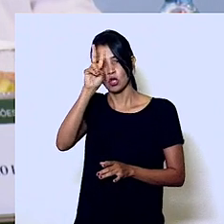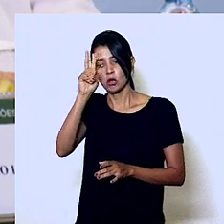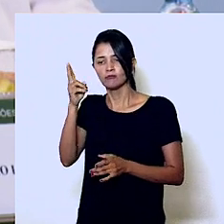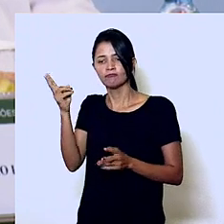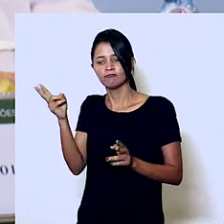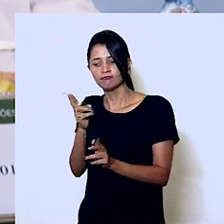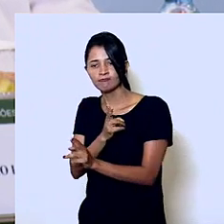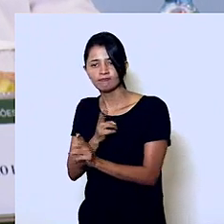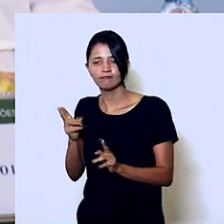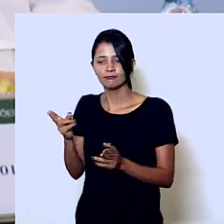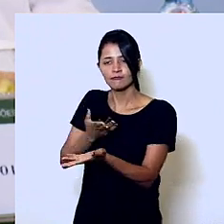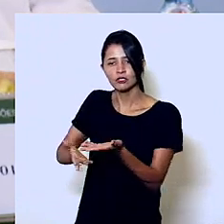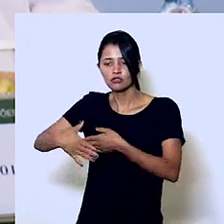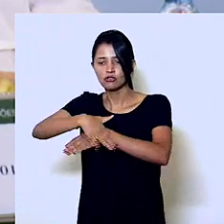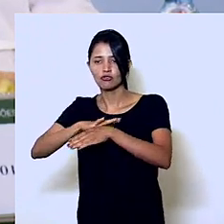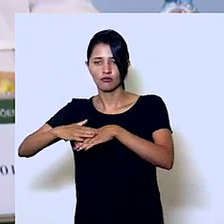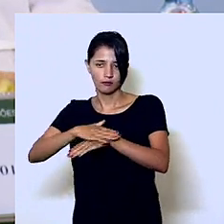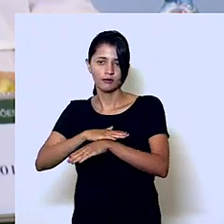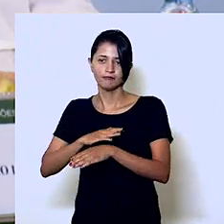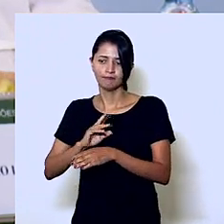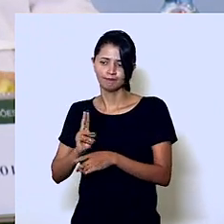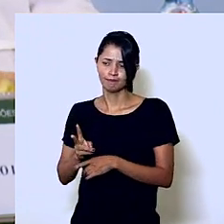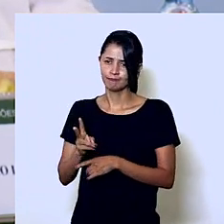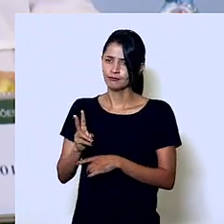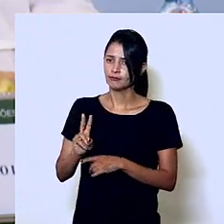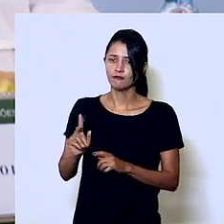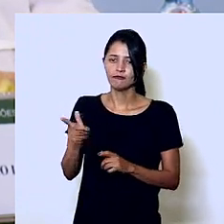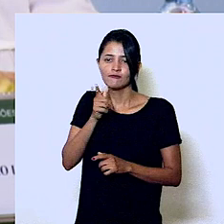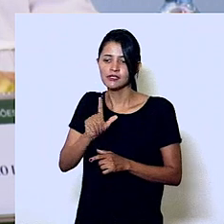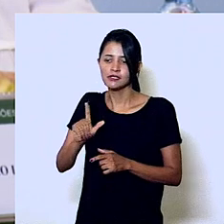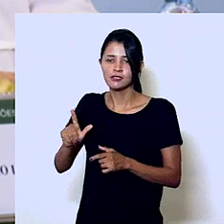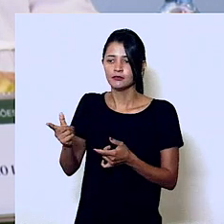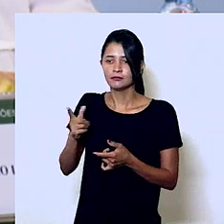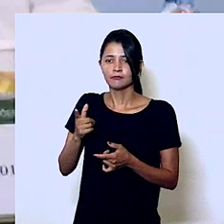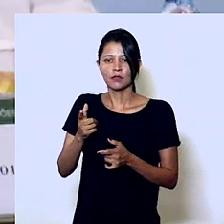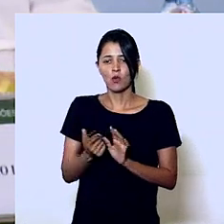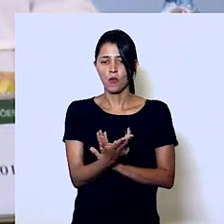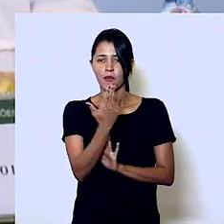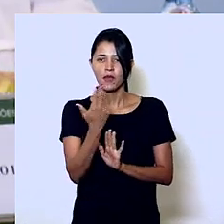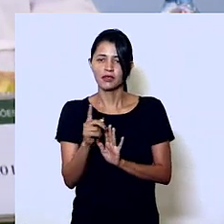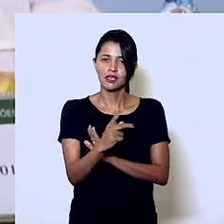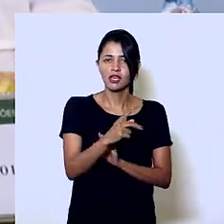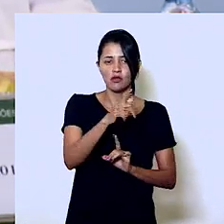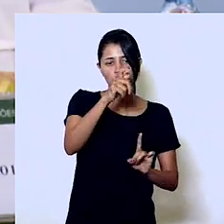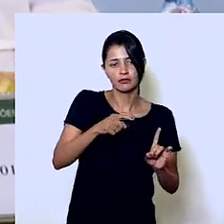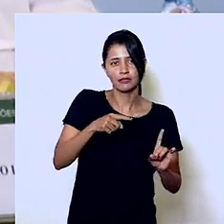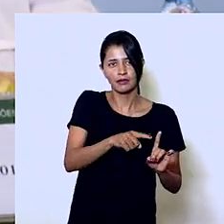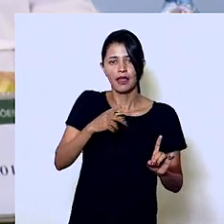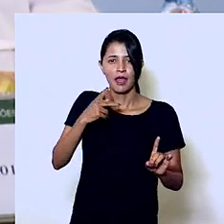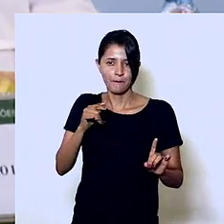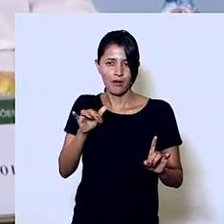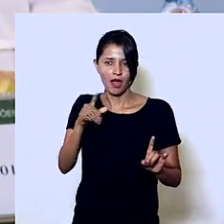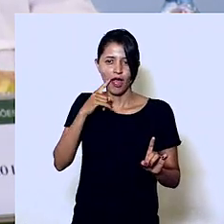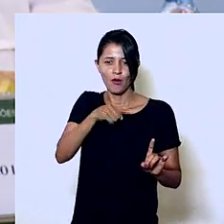de conversas, que cada vez faziam crescer mais a imagem e esse espírito que vocês todos relataram dessa